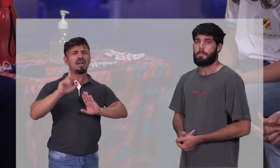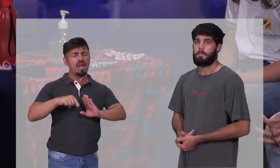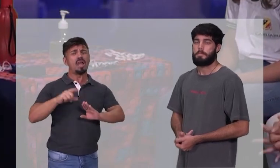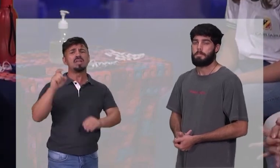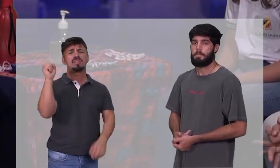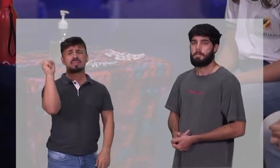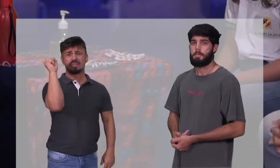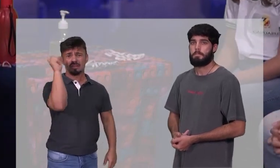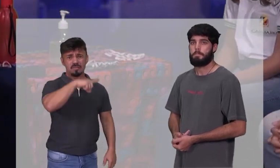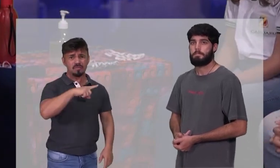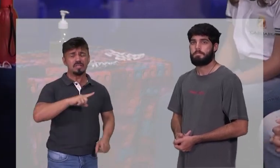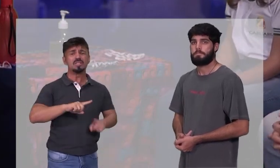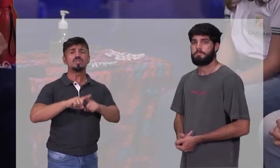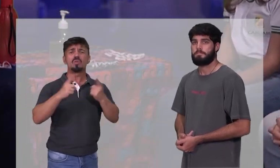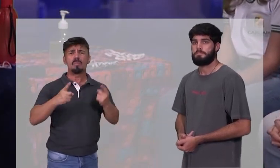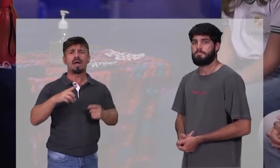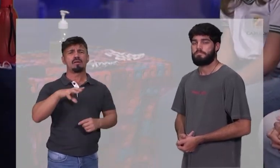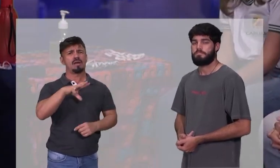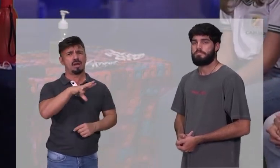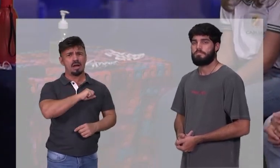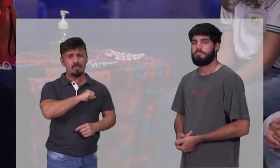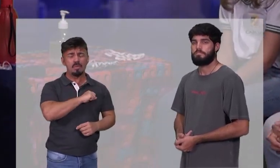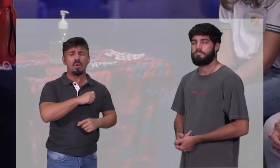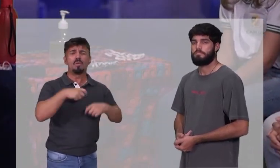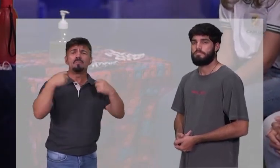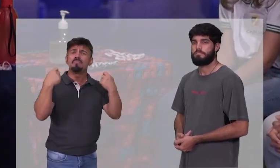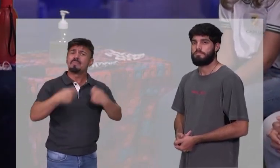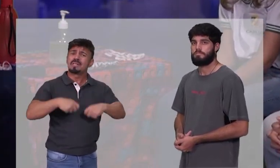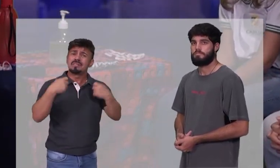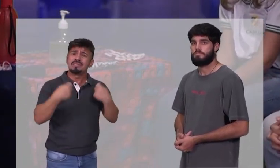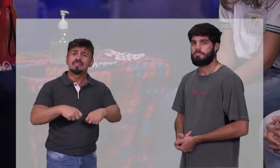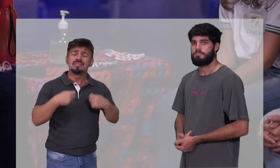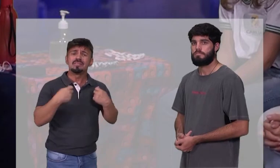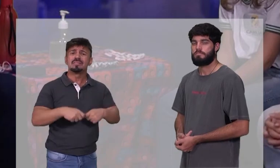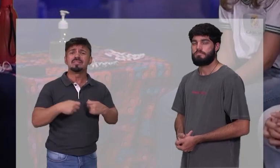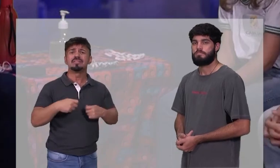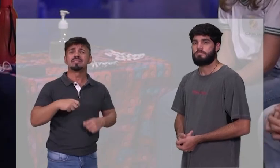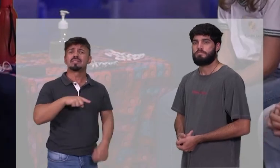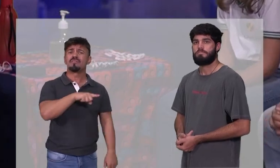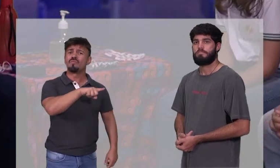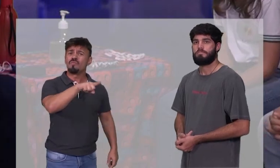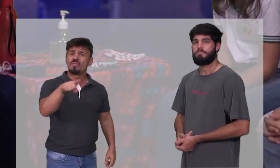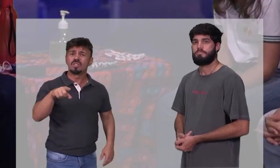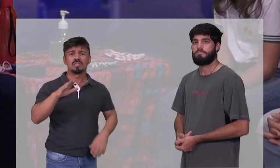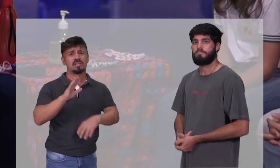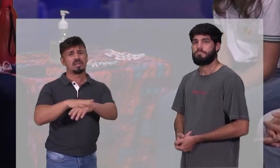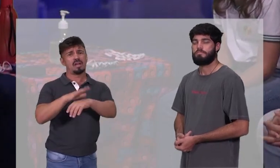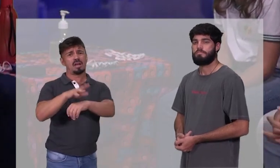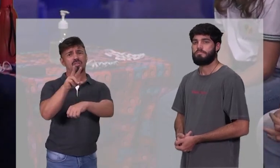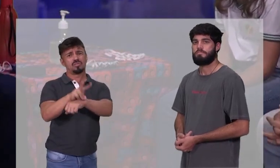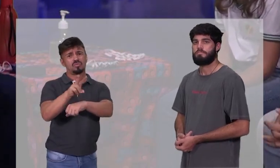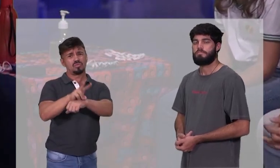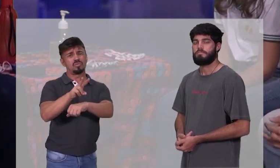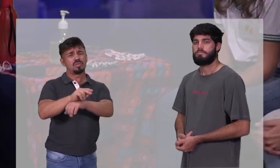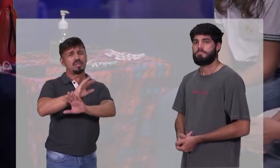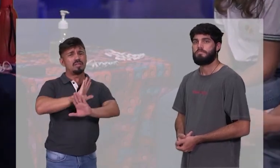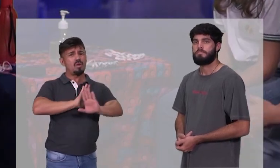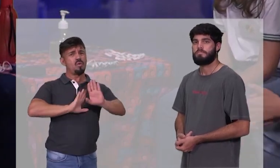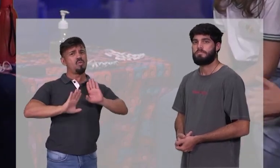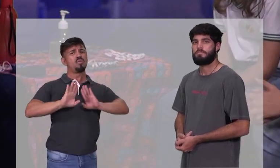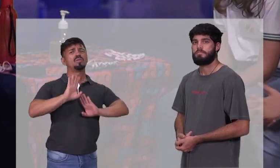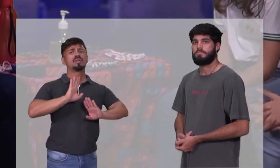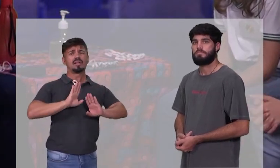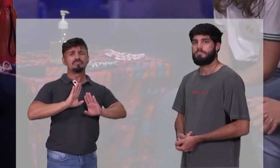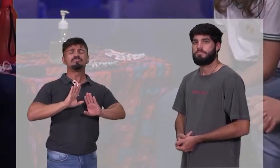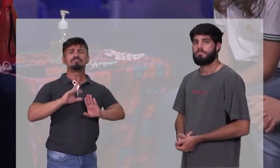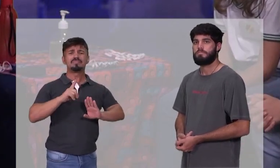uma carreira difícil, mas a gente faz com muito amor e a gente precisa muito que vocês agora se cuidem para que quando voltar tudo ao normal,